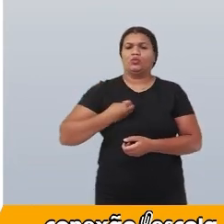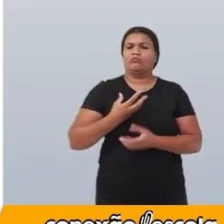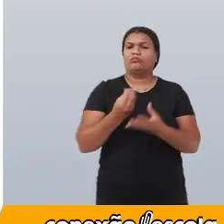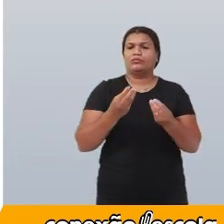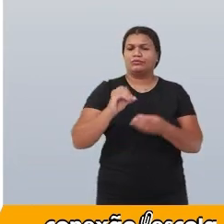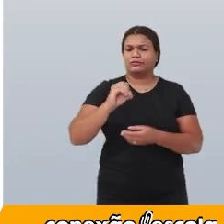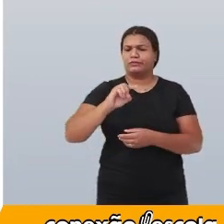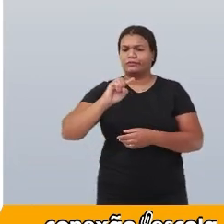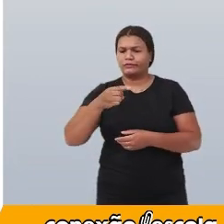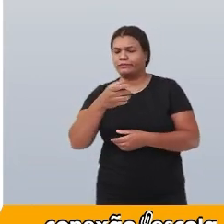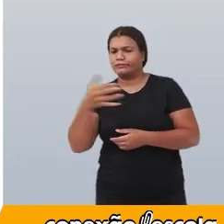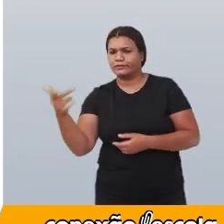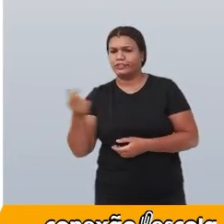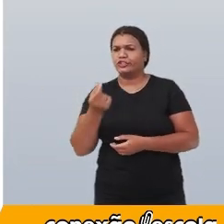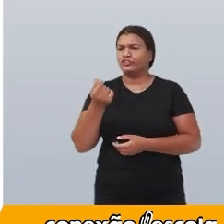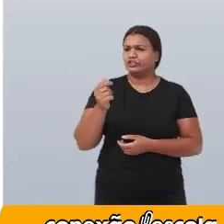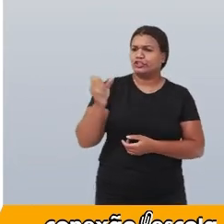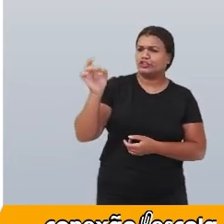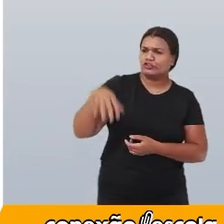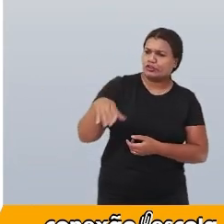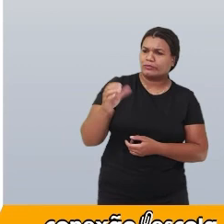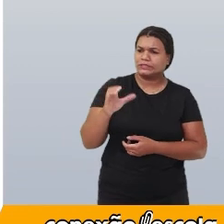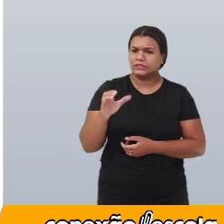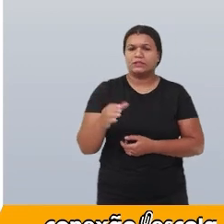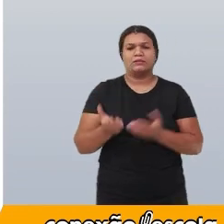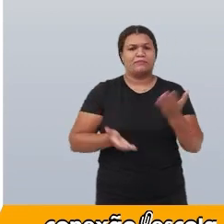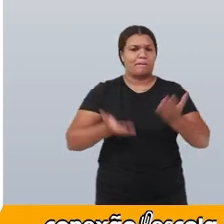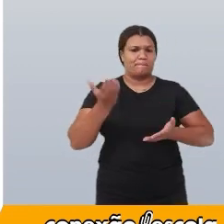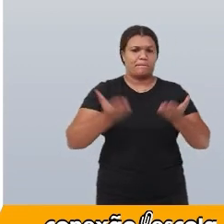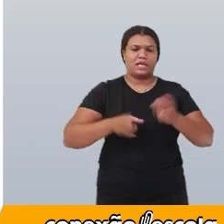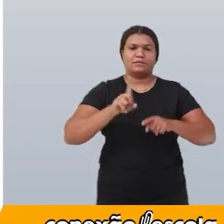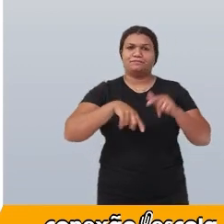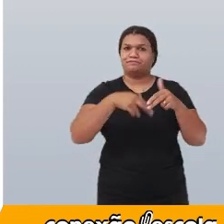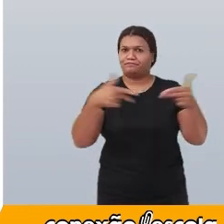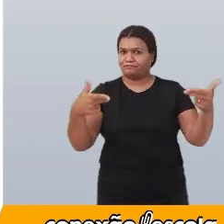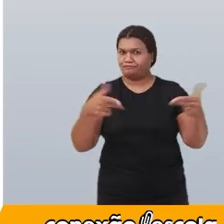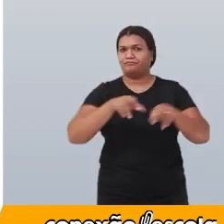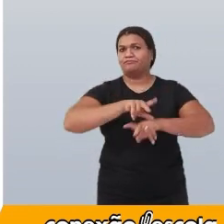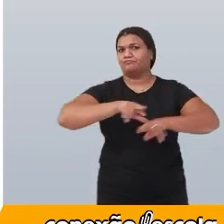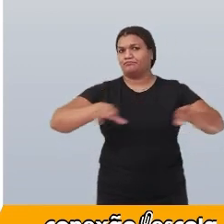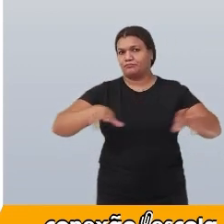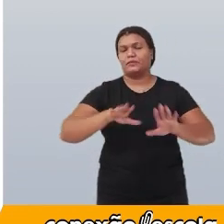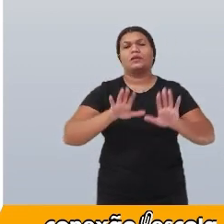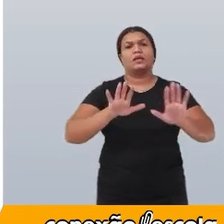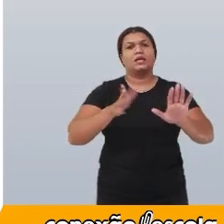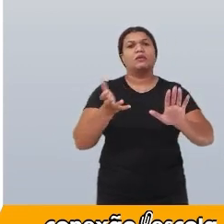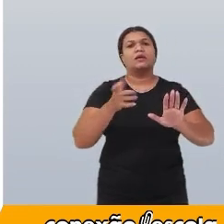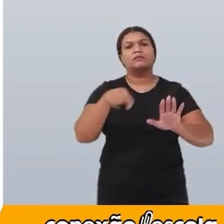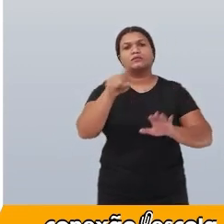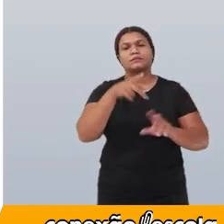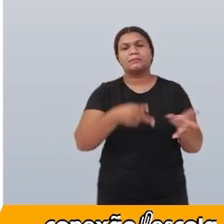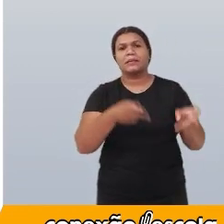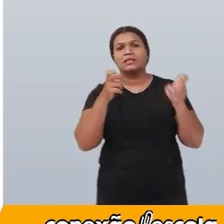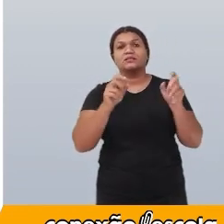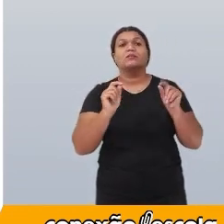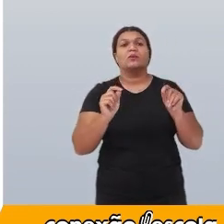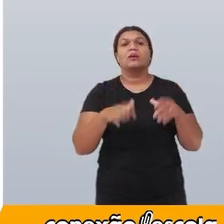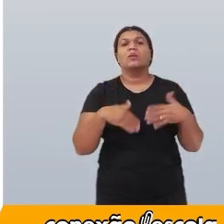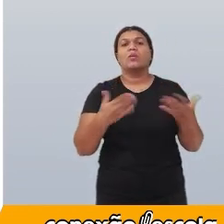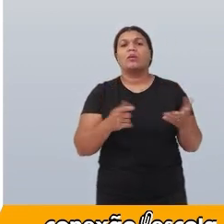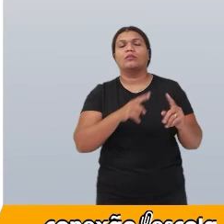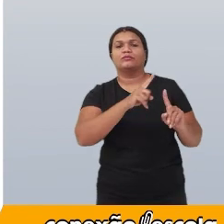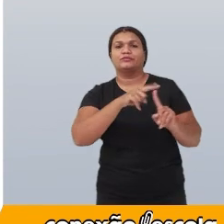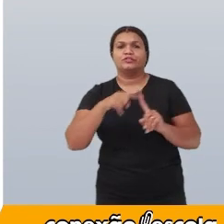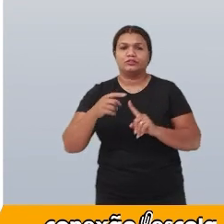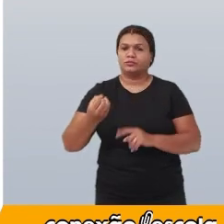decimais, dinheiro com centavos, peso de produto e várias outras coisas. Quero que você perceba com quais